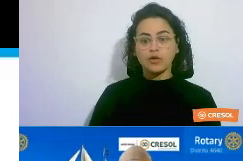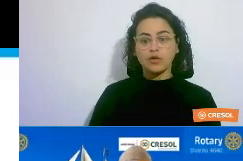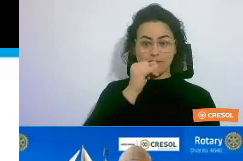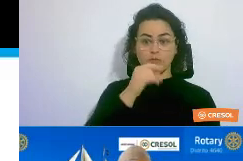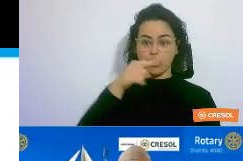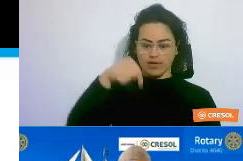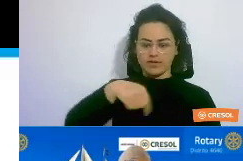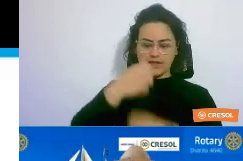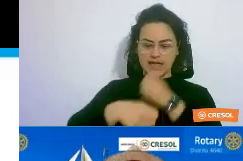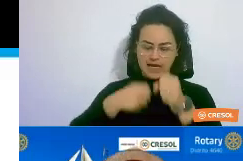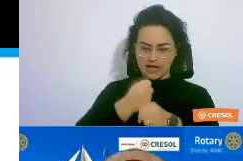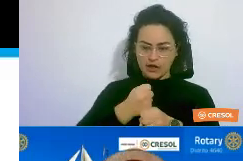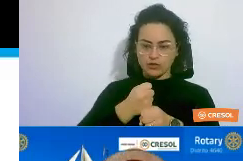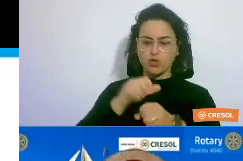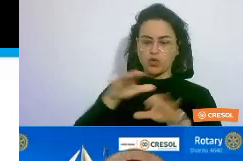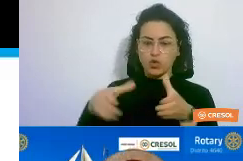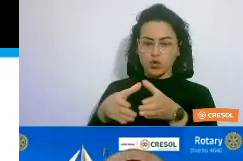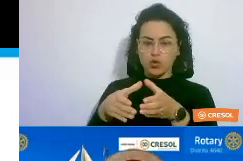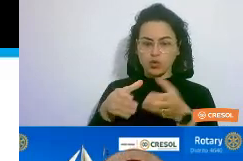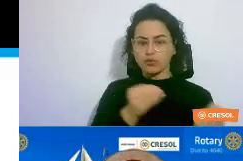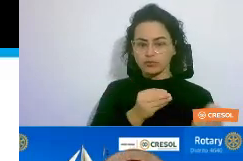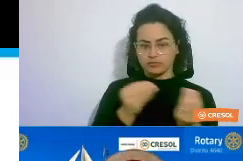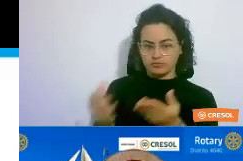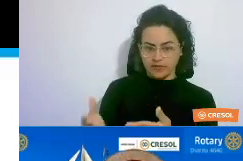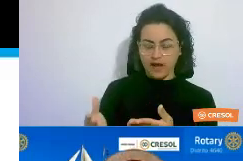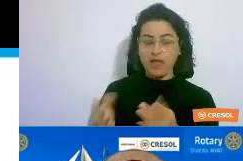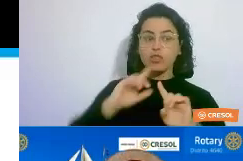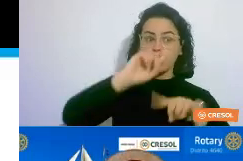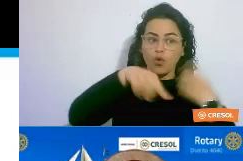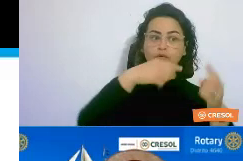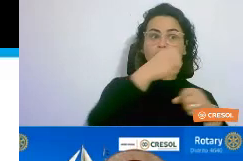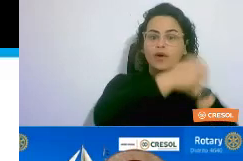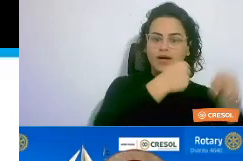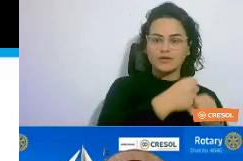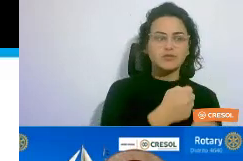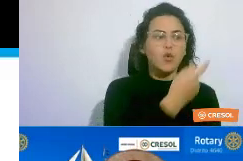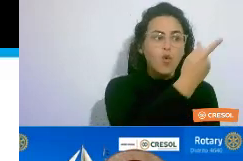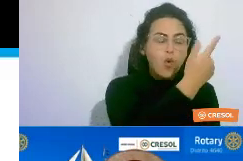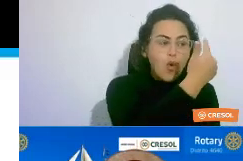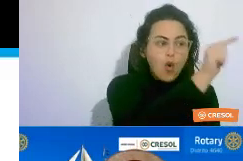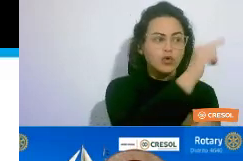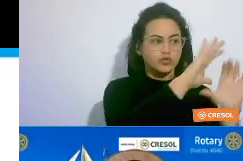ano seguinte, com exceção dos maiores doadores, para que a gente possa, então, privilegiar